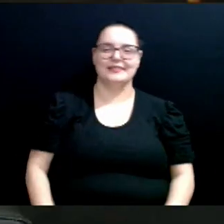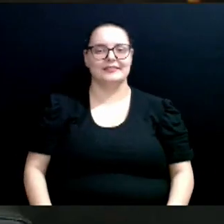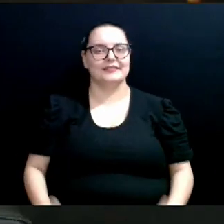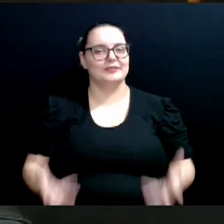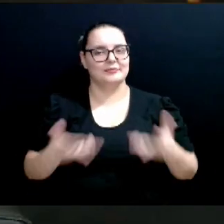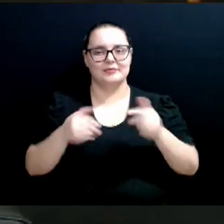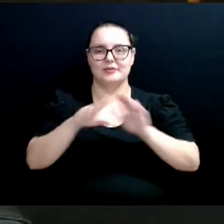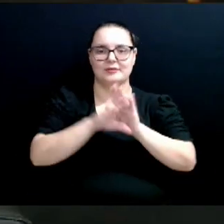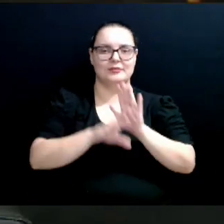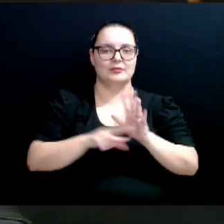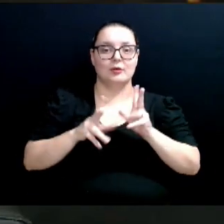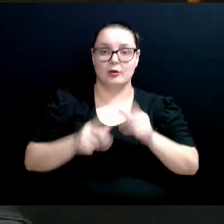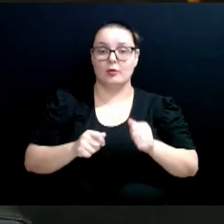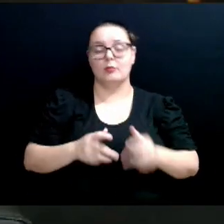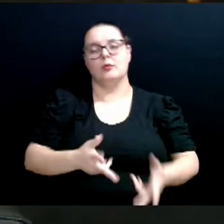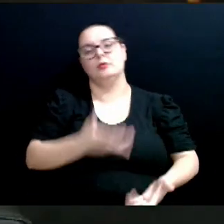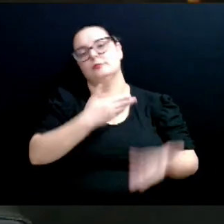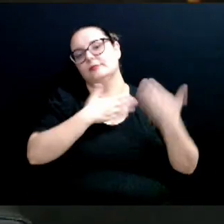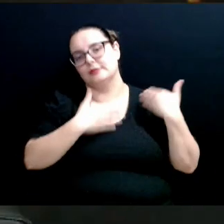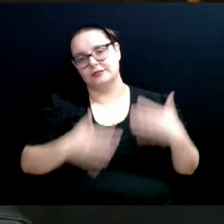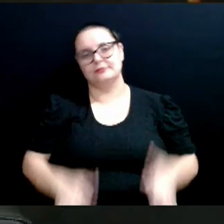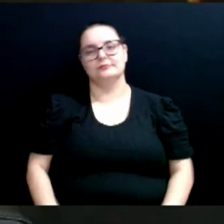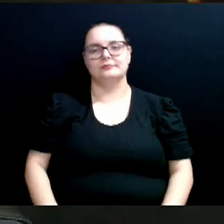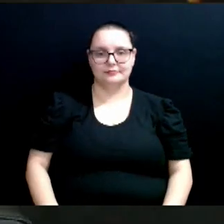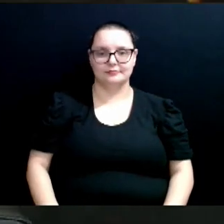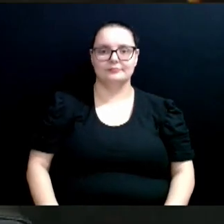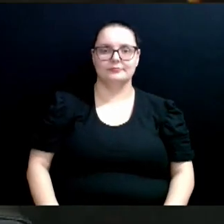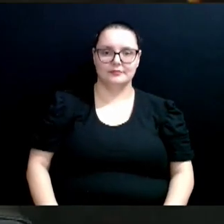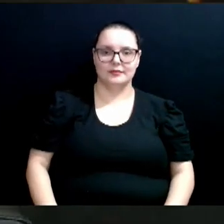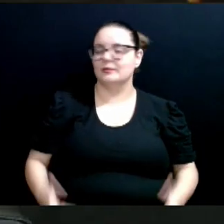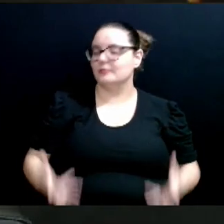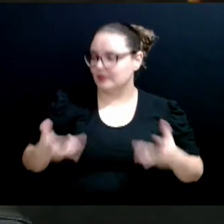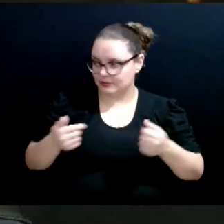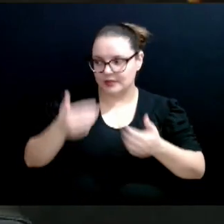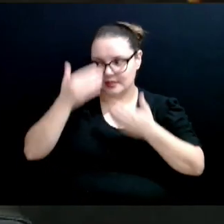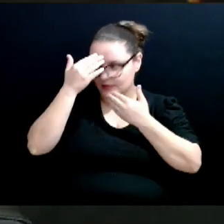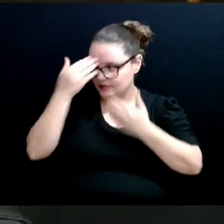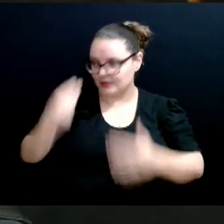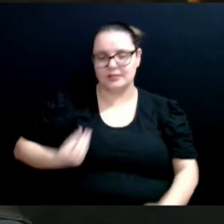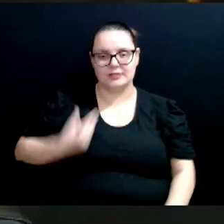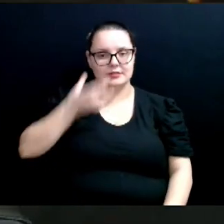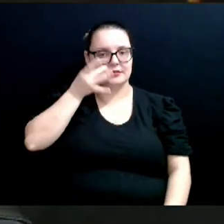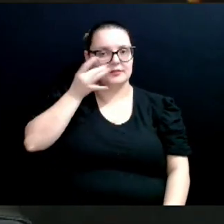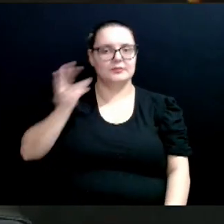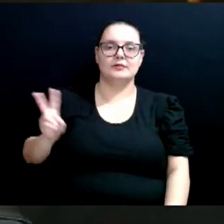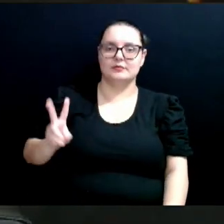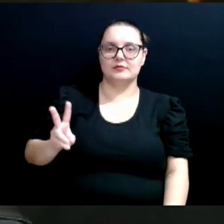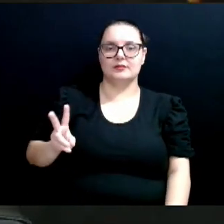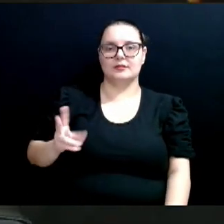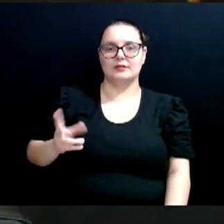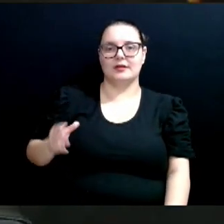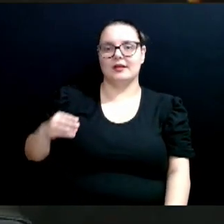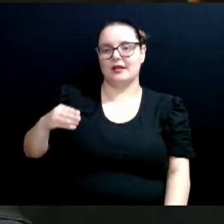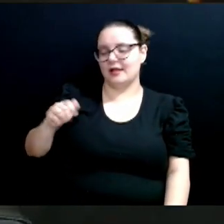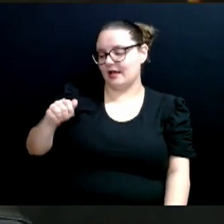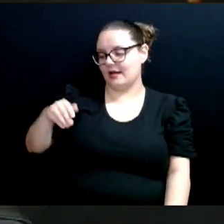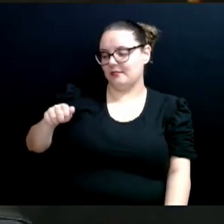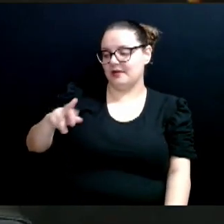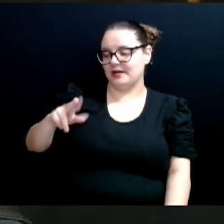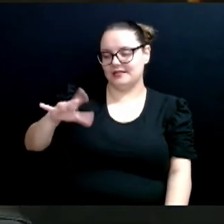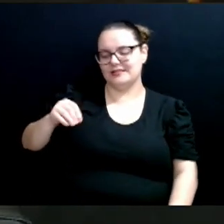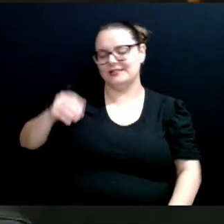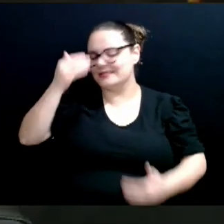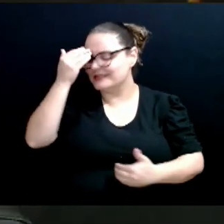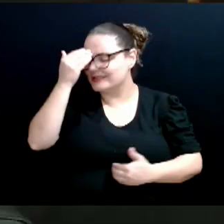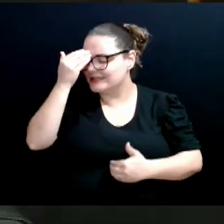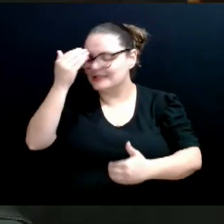todos, quanta entrega, que maravilhoso. Eu quero agradecer demais a presença de vocês duas aqui. Amaryllis, gratidão pelo conhecimento,